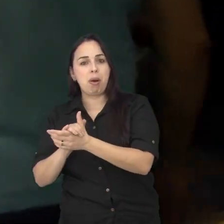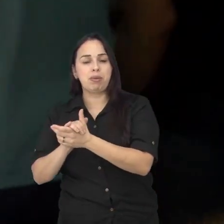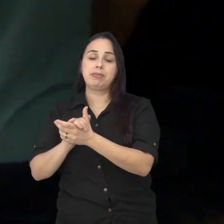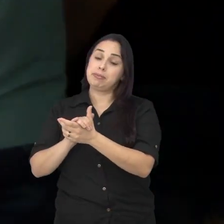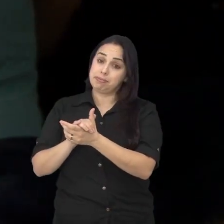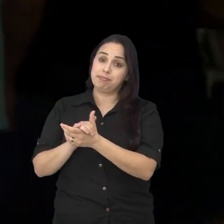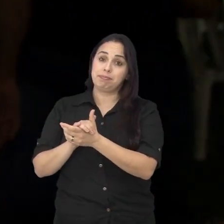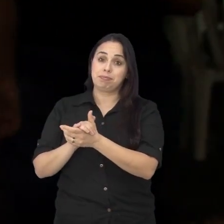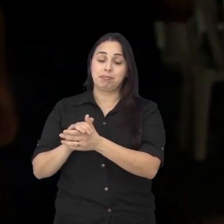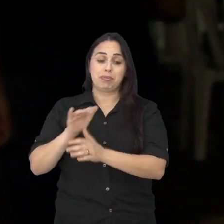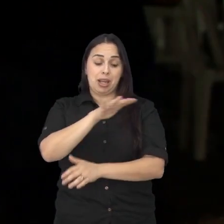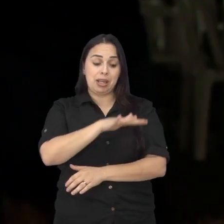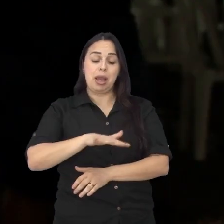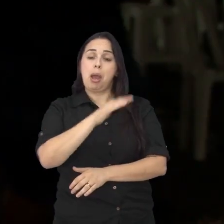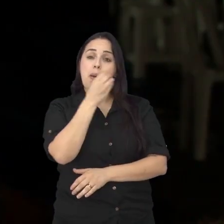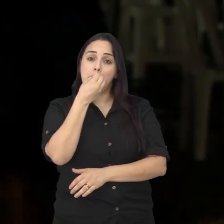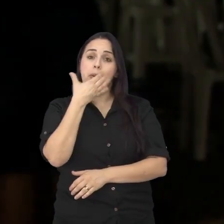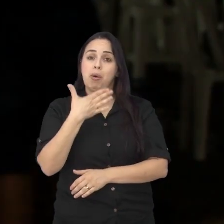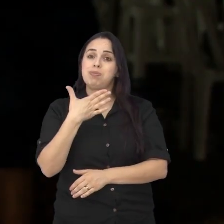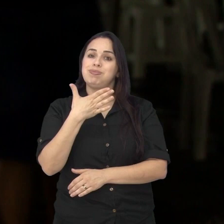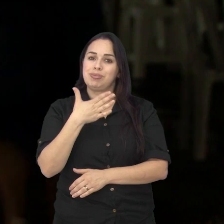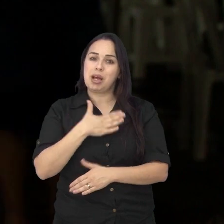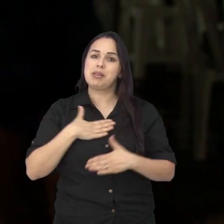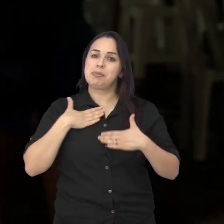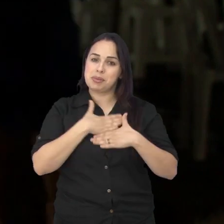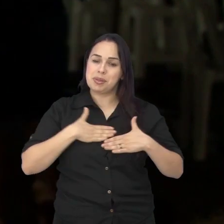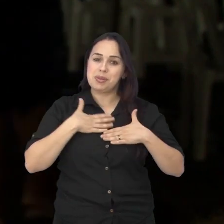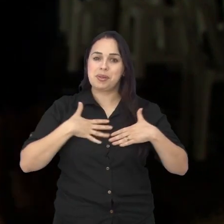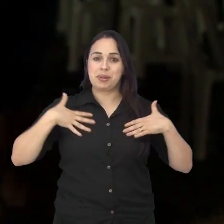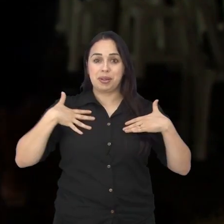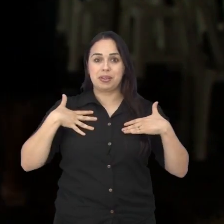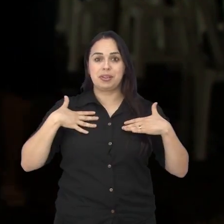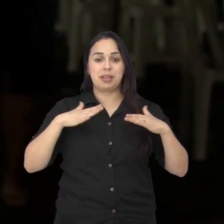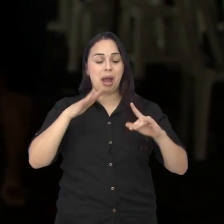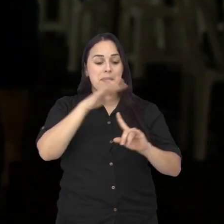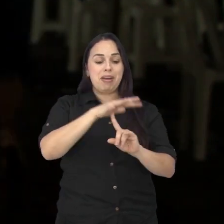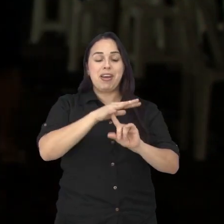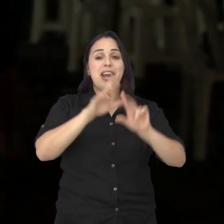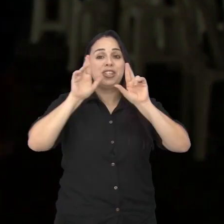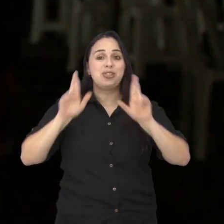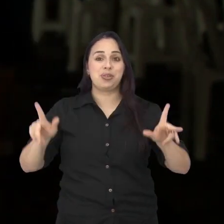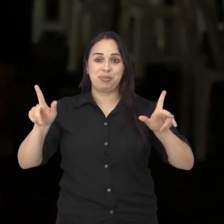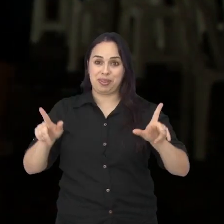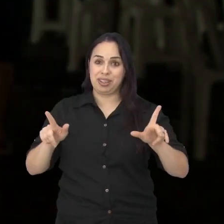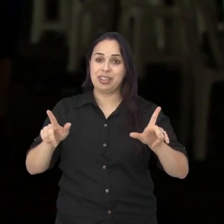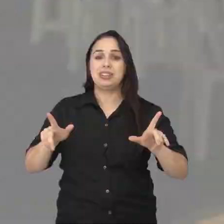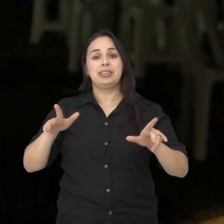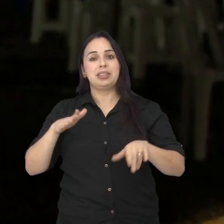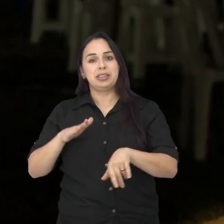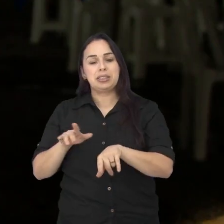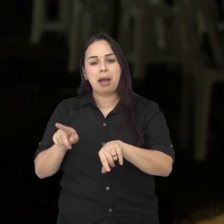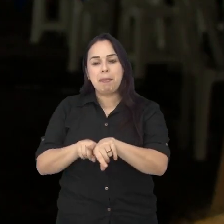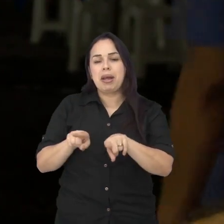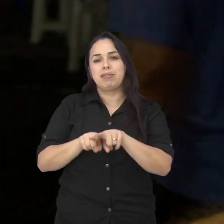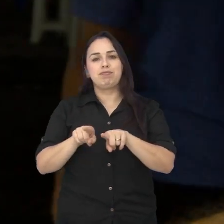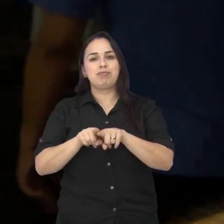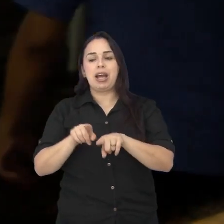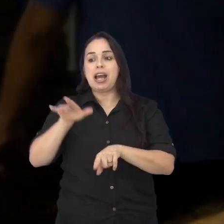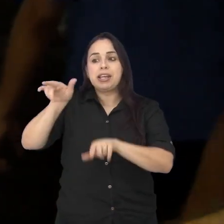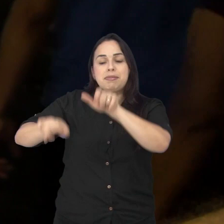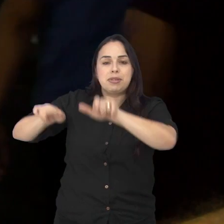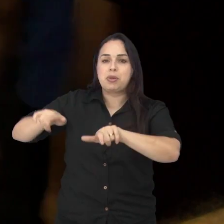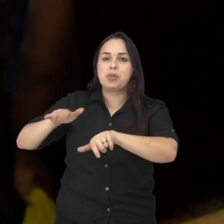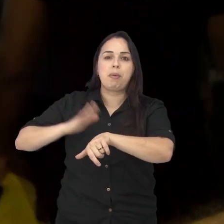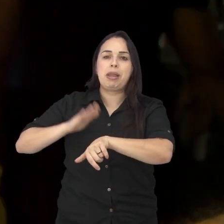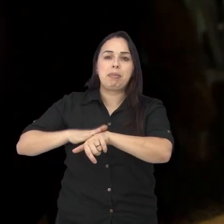a esposa. Aquilo é muito bacana, é gratificante. É uma feira diferenciada. E o tempo deles, tem muitos